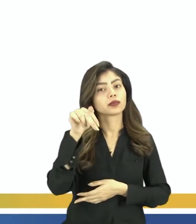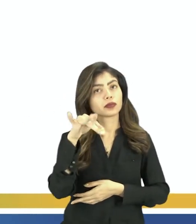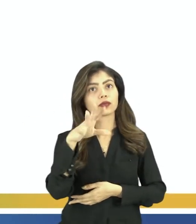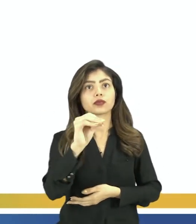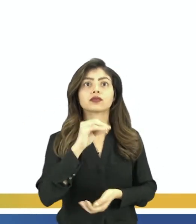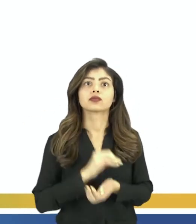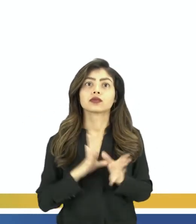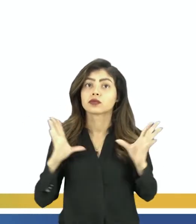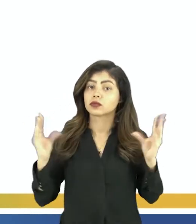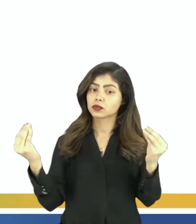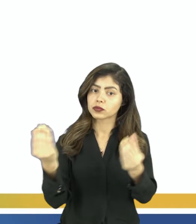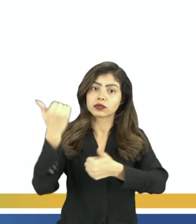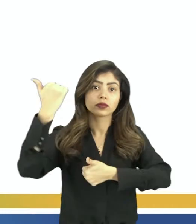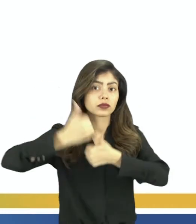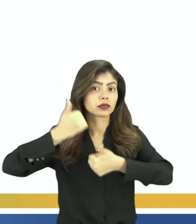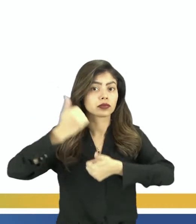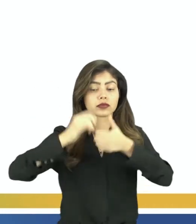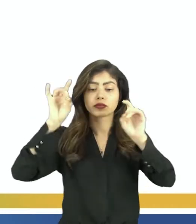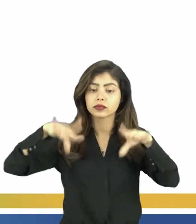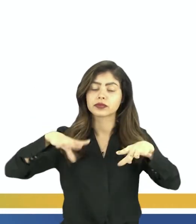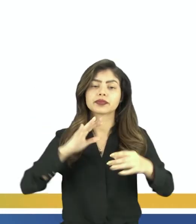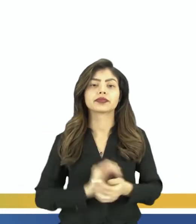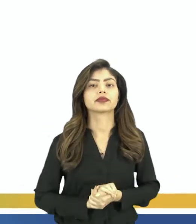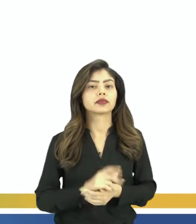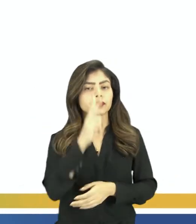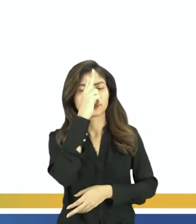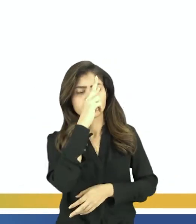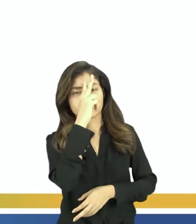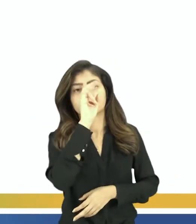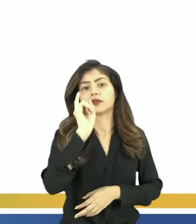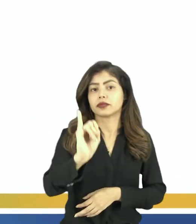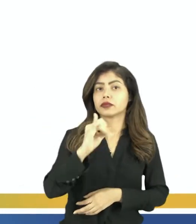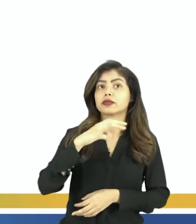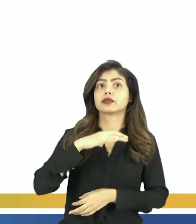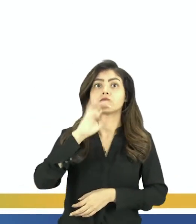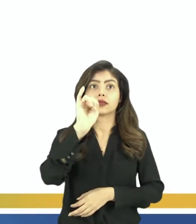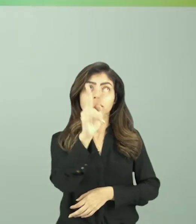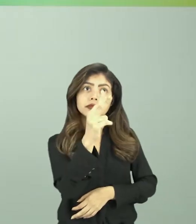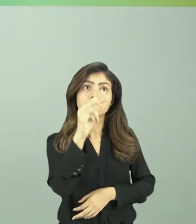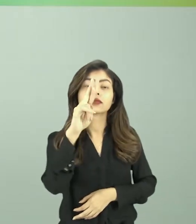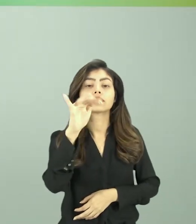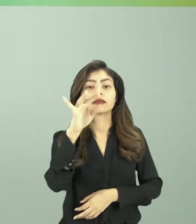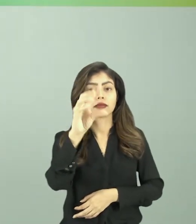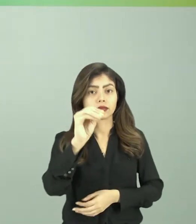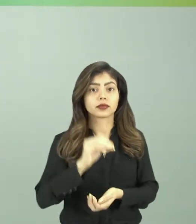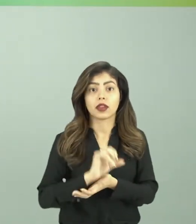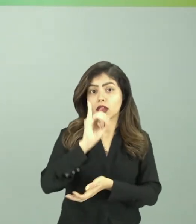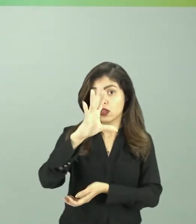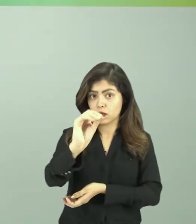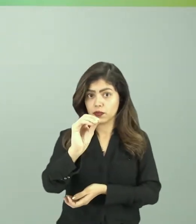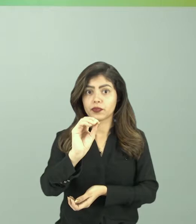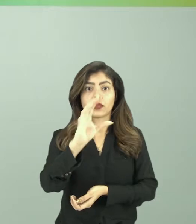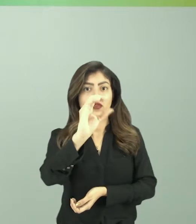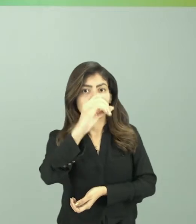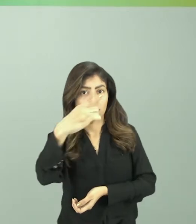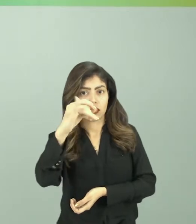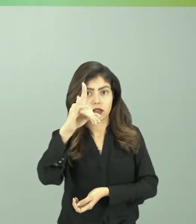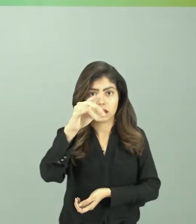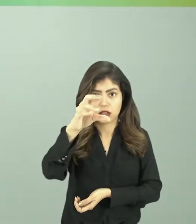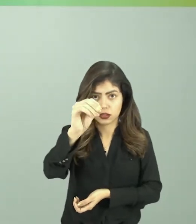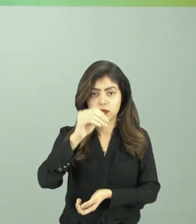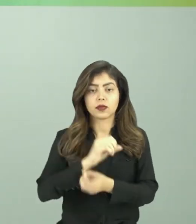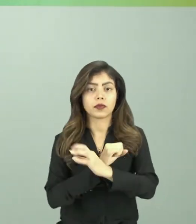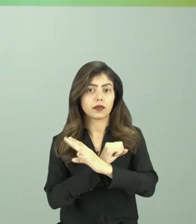ânion e a substituição da terminação. Lembrando que se for um hidrácido, a terminação é ico, se for um oxiácido,